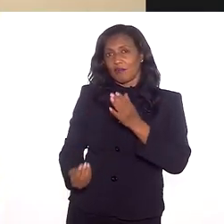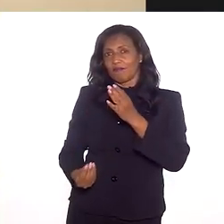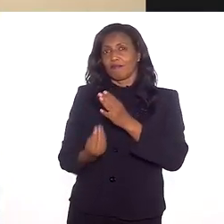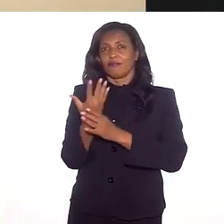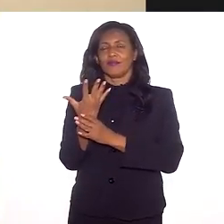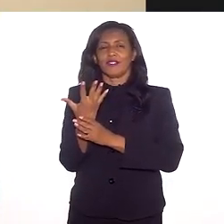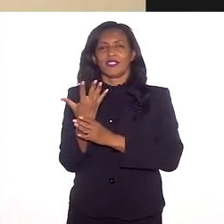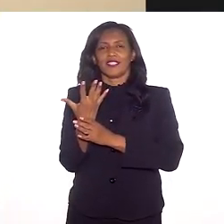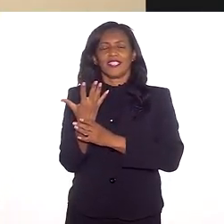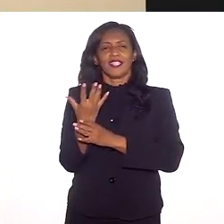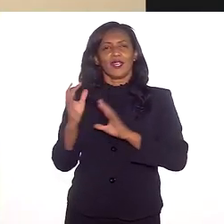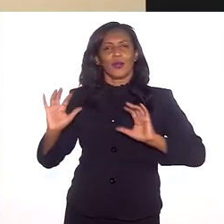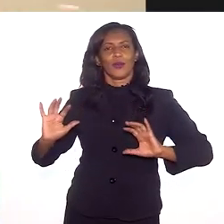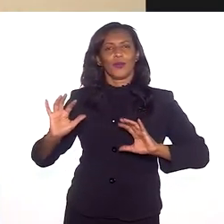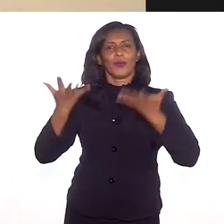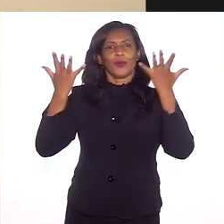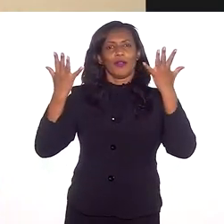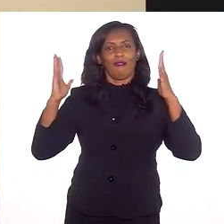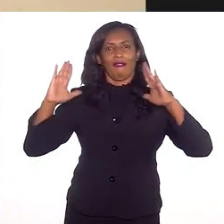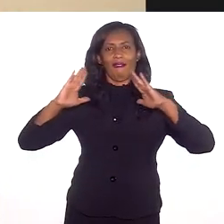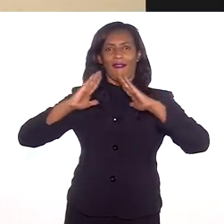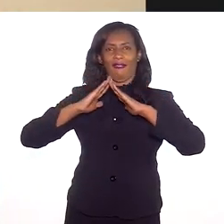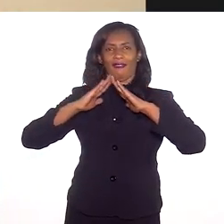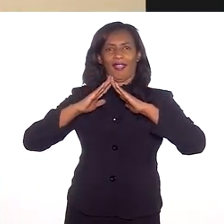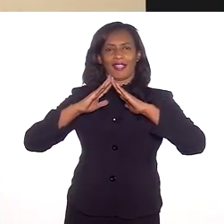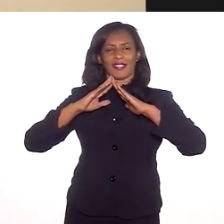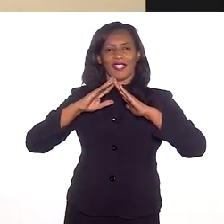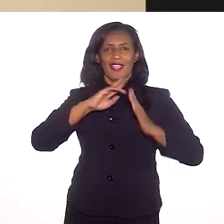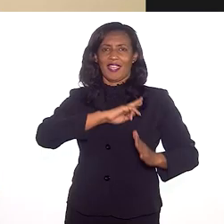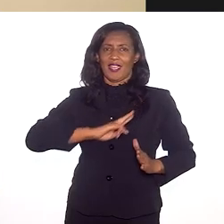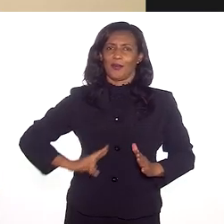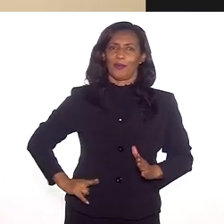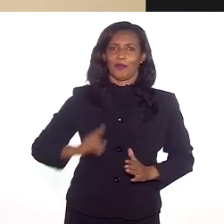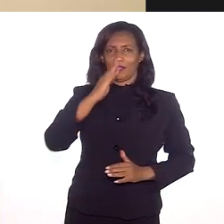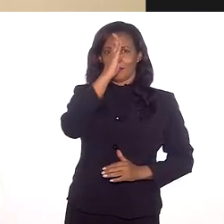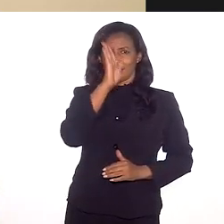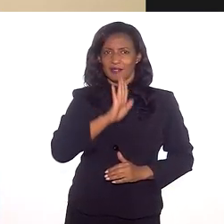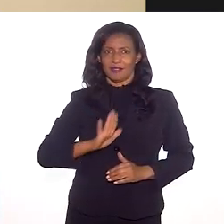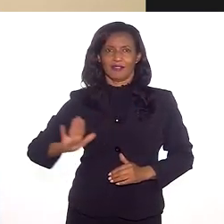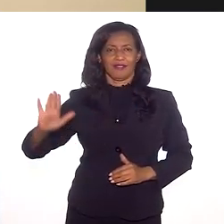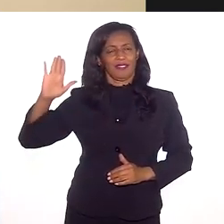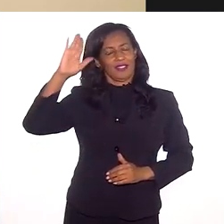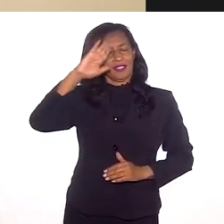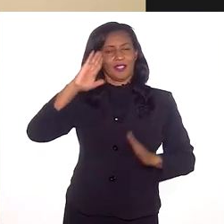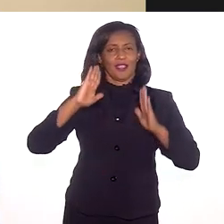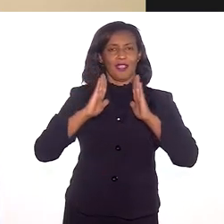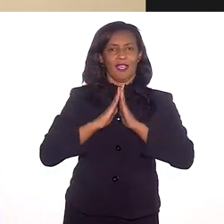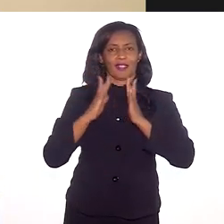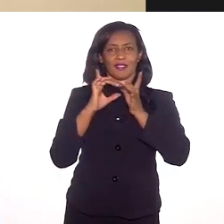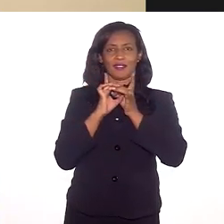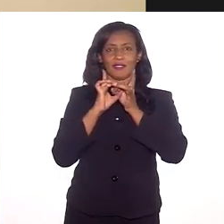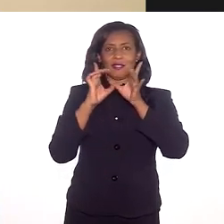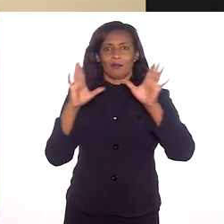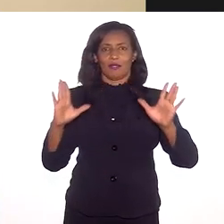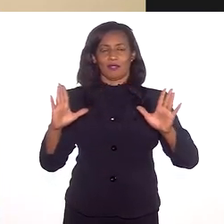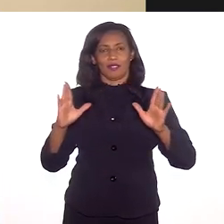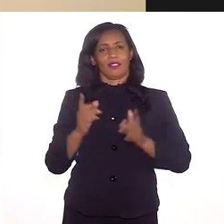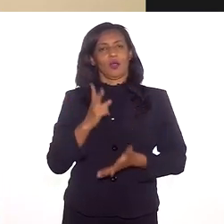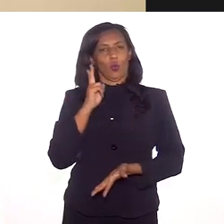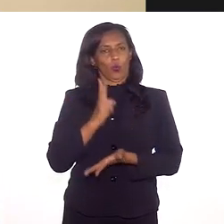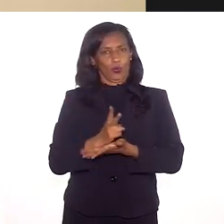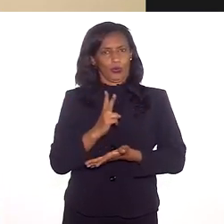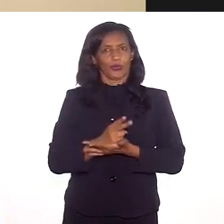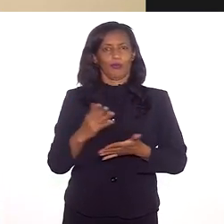construído, inaugurado aquele que seria a Casa Republicana do Brasil, a Casa da Democracia, que é até hoje a Casa